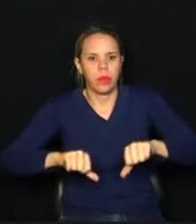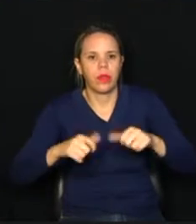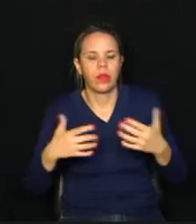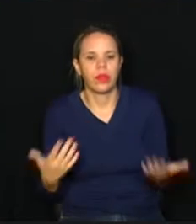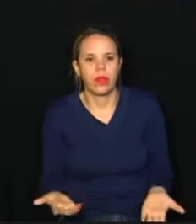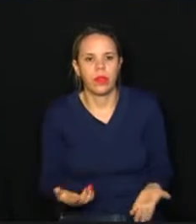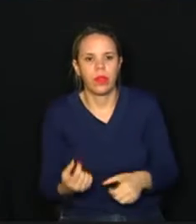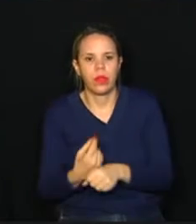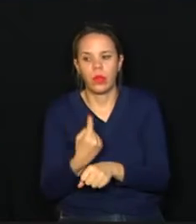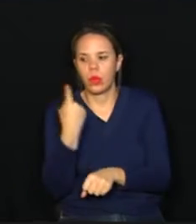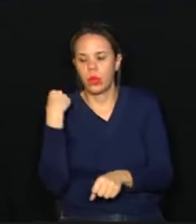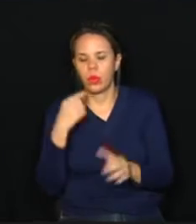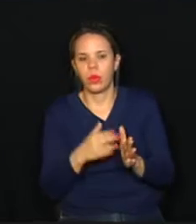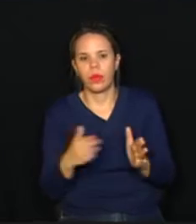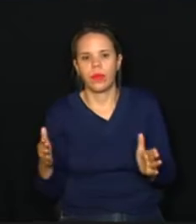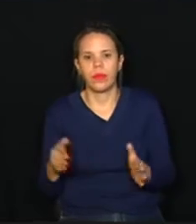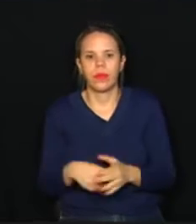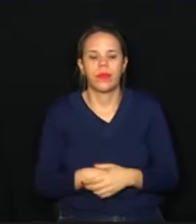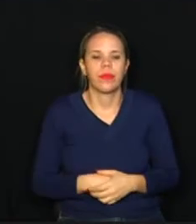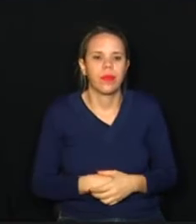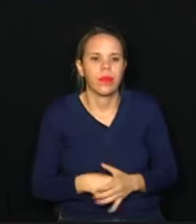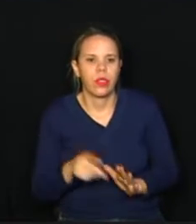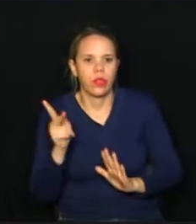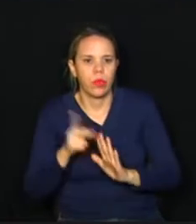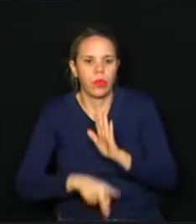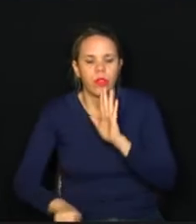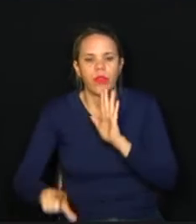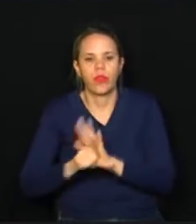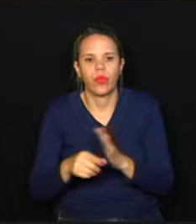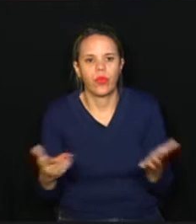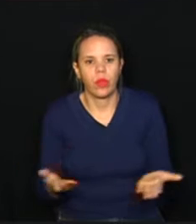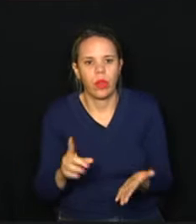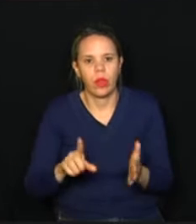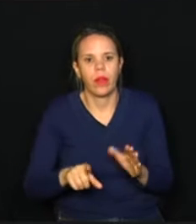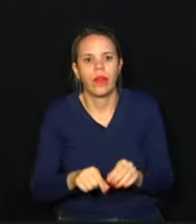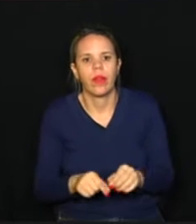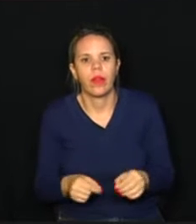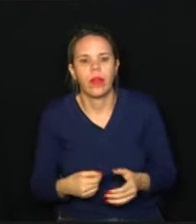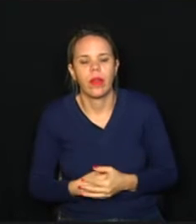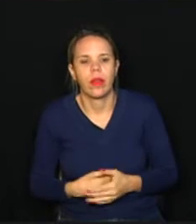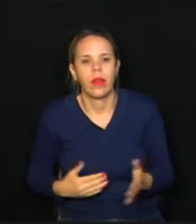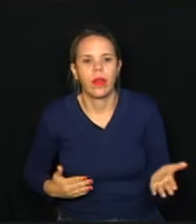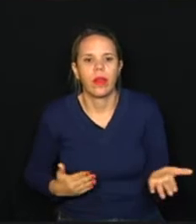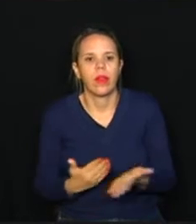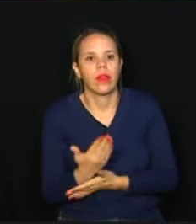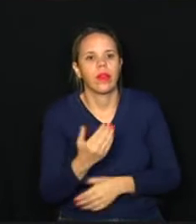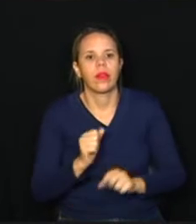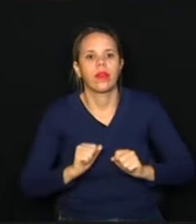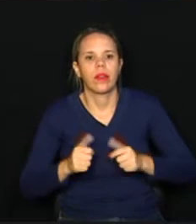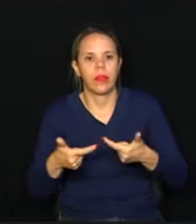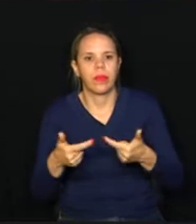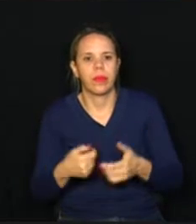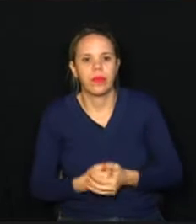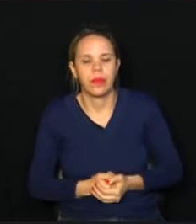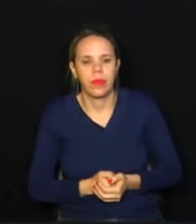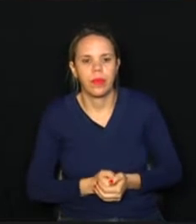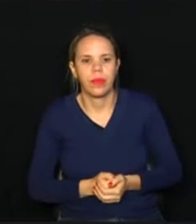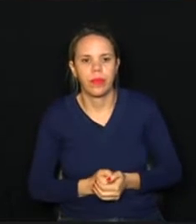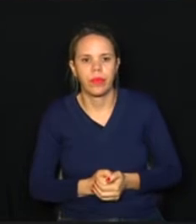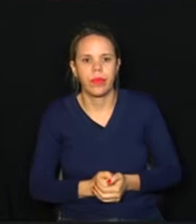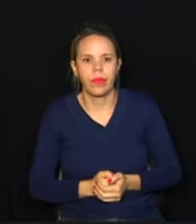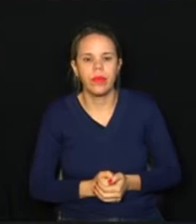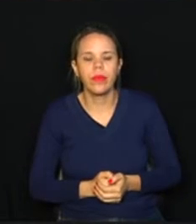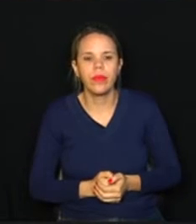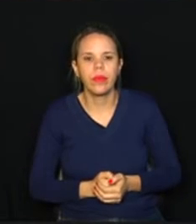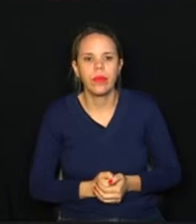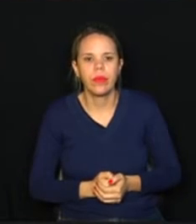no último período diante do projeto de lei, que agora já é uma lei aprovada na Assembleia Legislativa. Então,